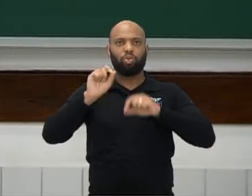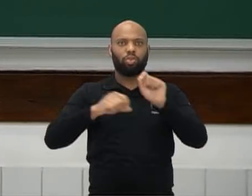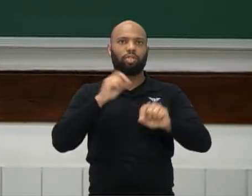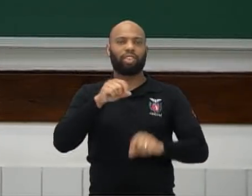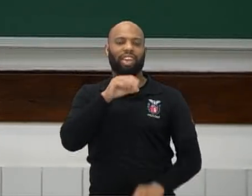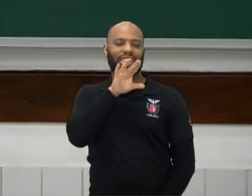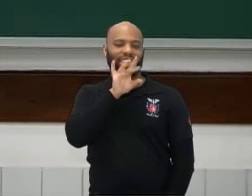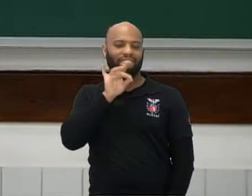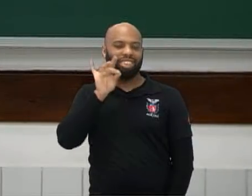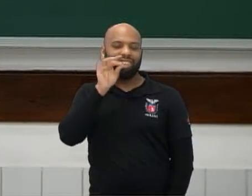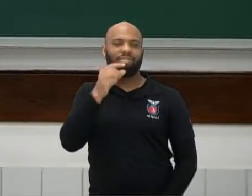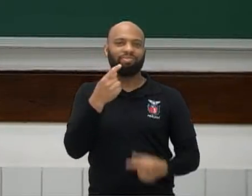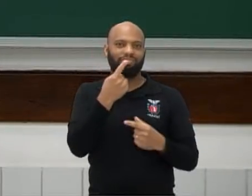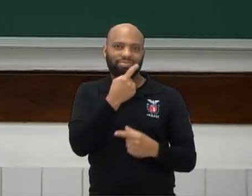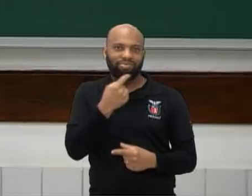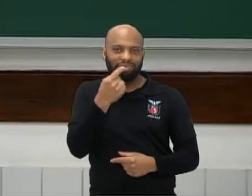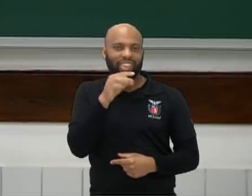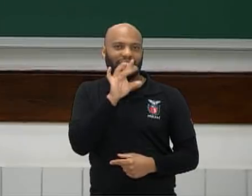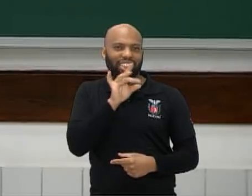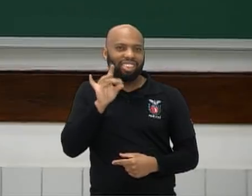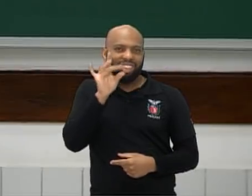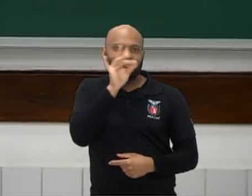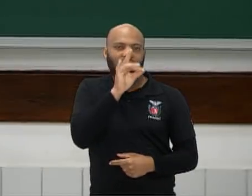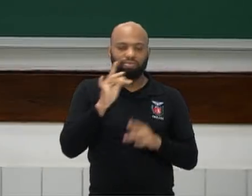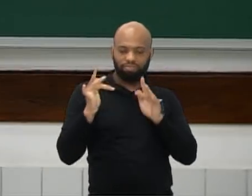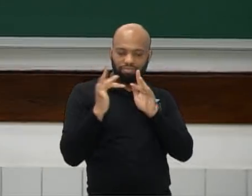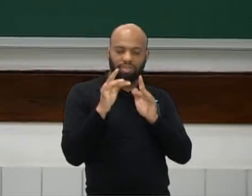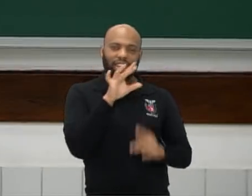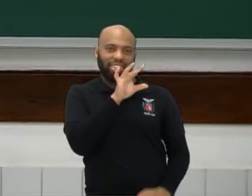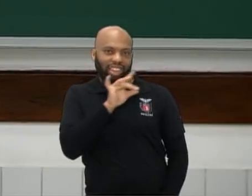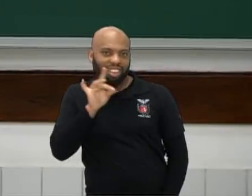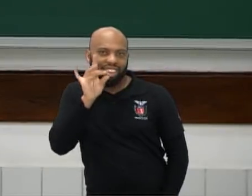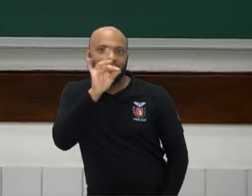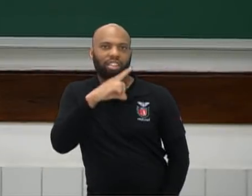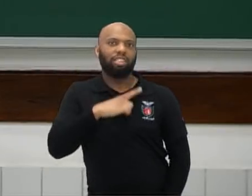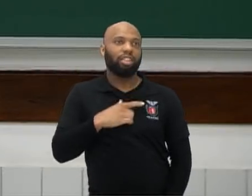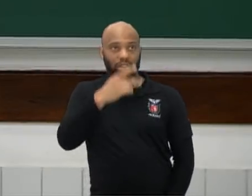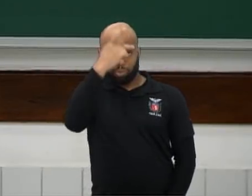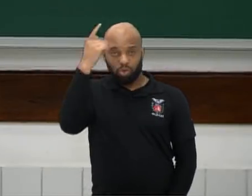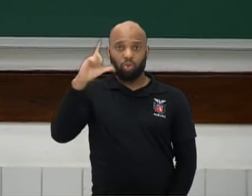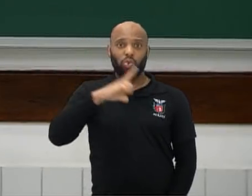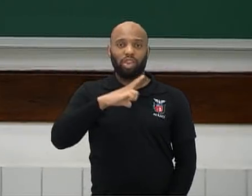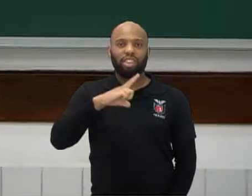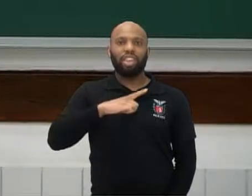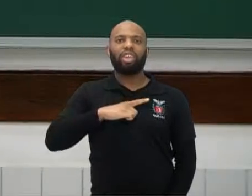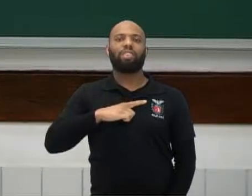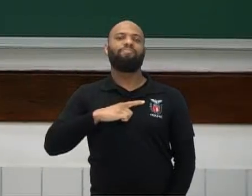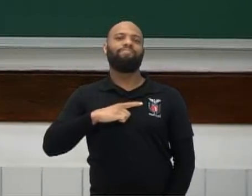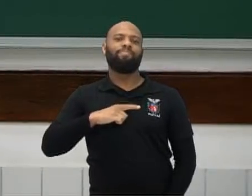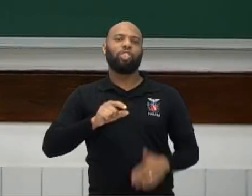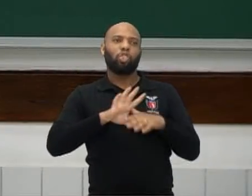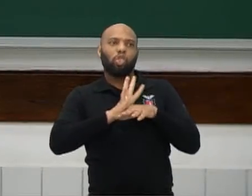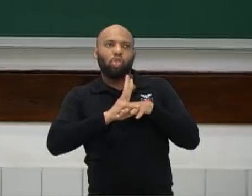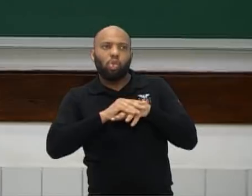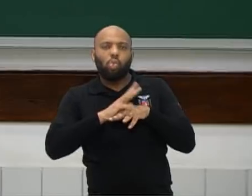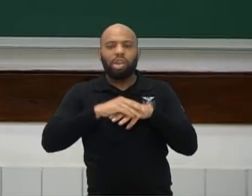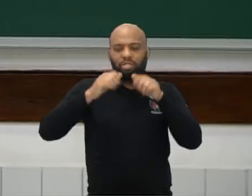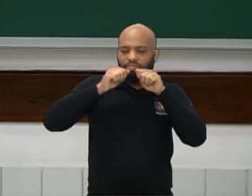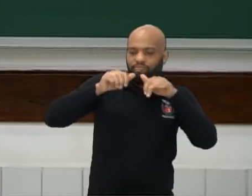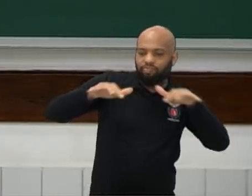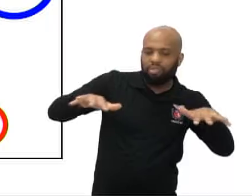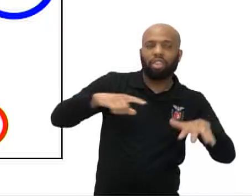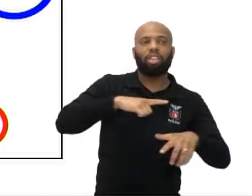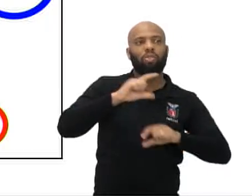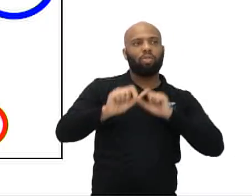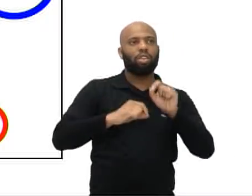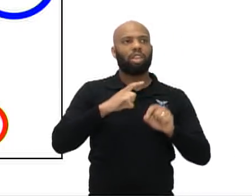saliva. O contato com as secreções das vias aéreas de uma pessoa que esteja contaminado transmite, pessoal. Eu